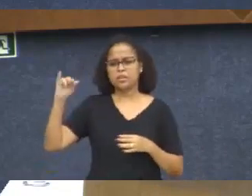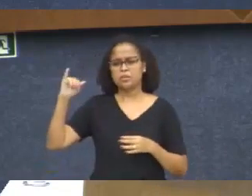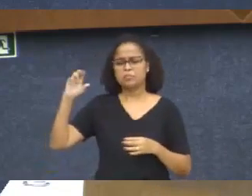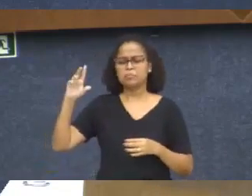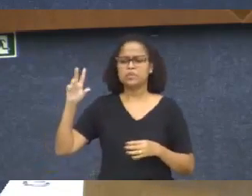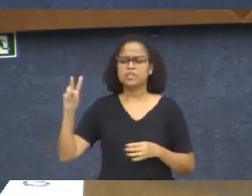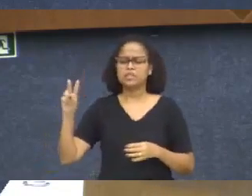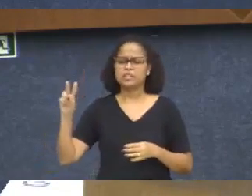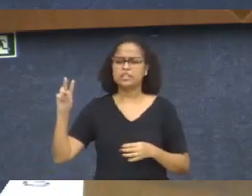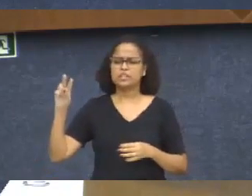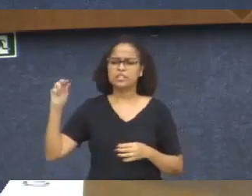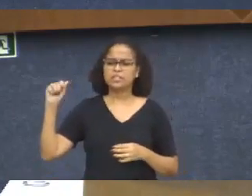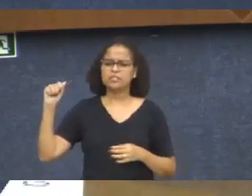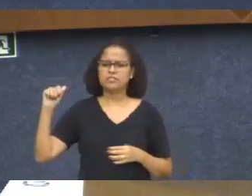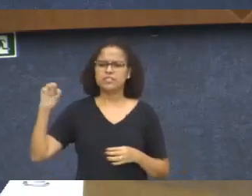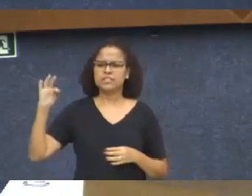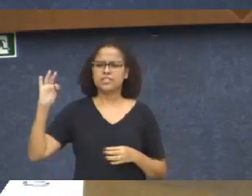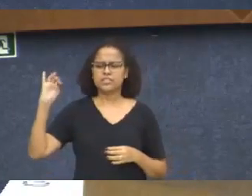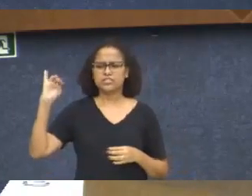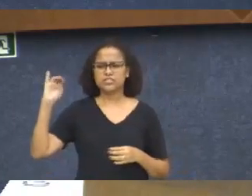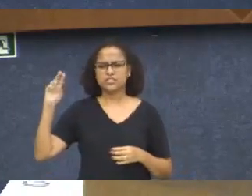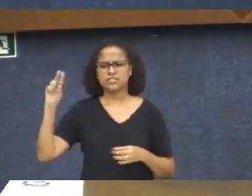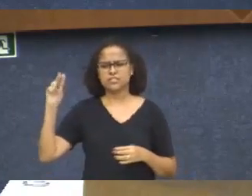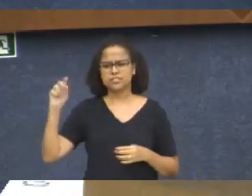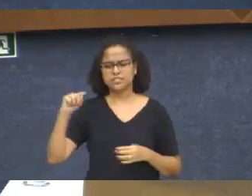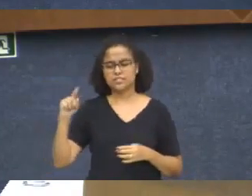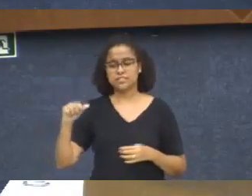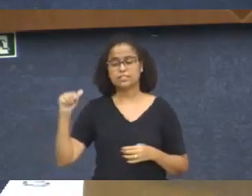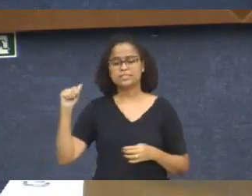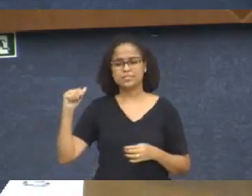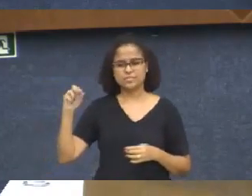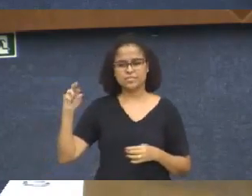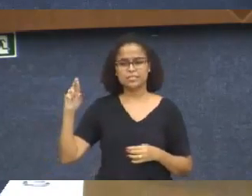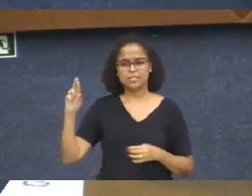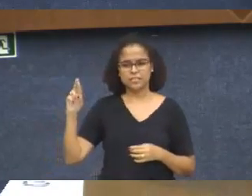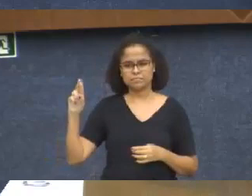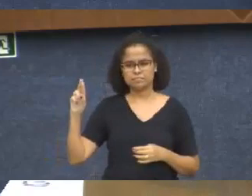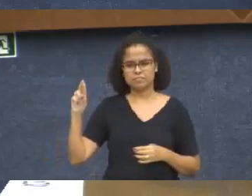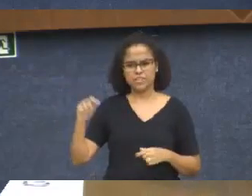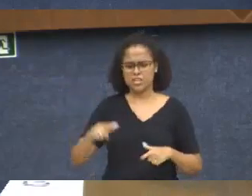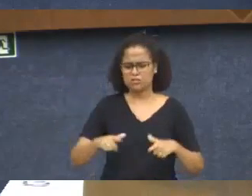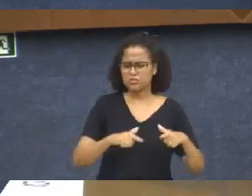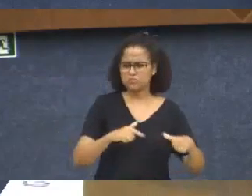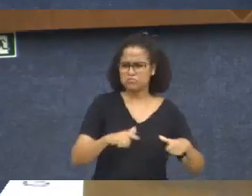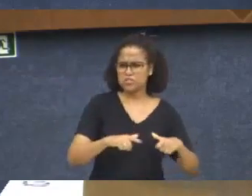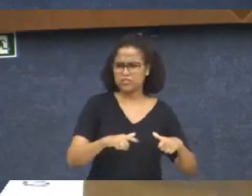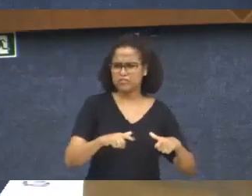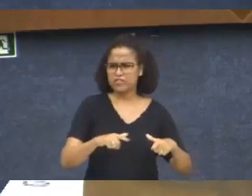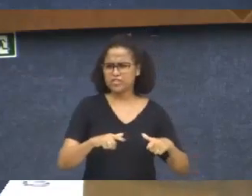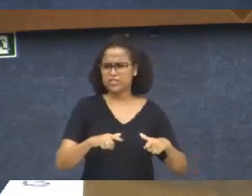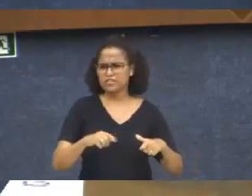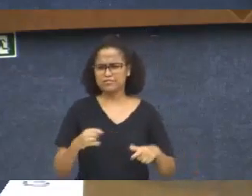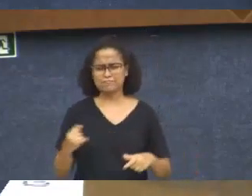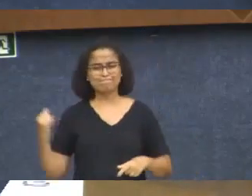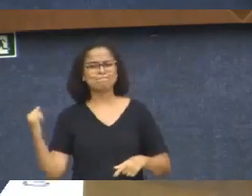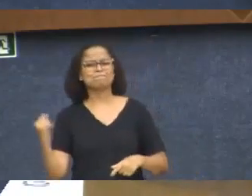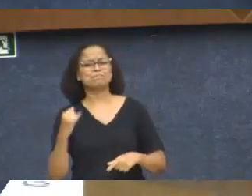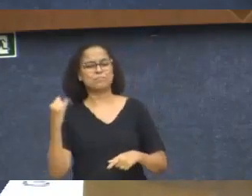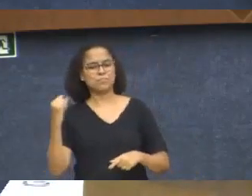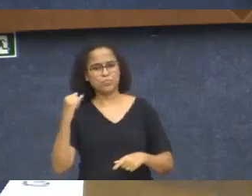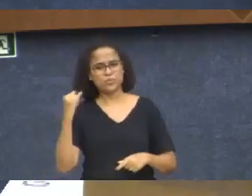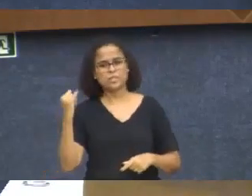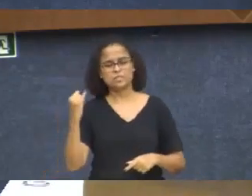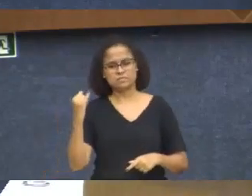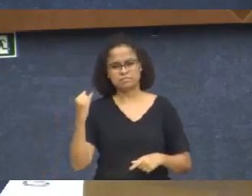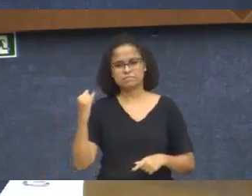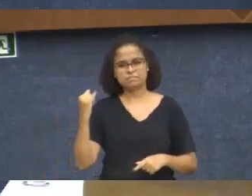reclamando, reclamando, reclamando, mas não prestam um serviço essencial. Já pensou se o desembargador